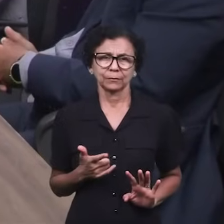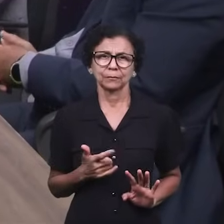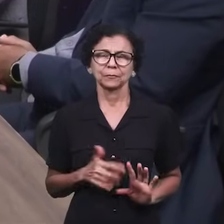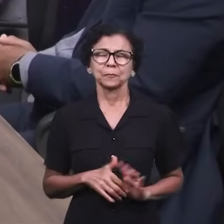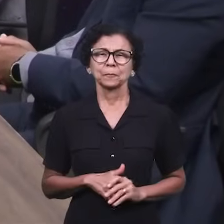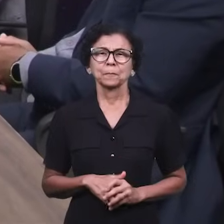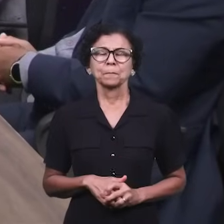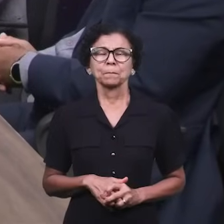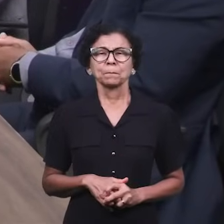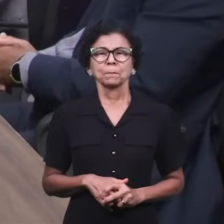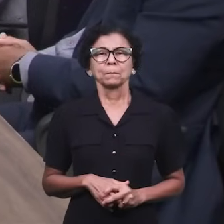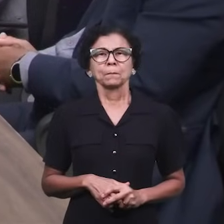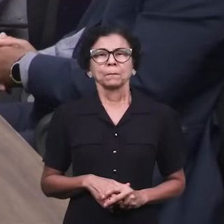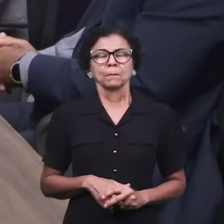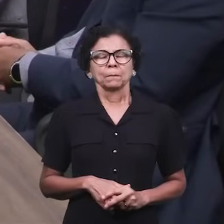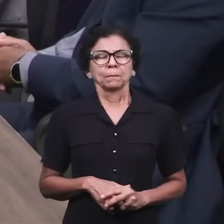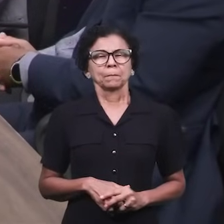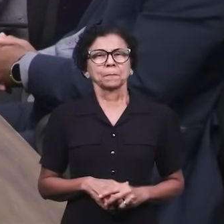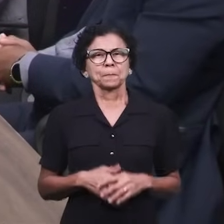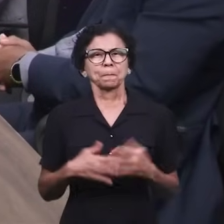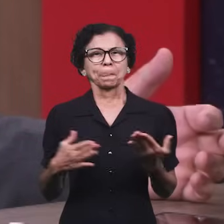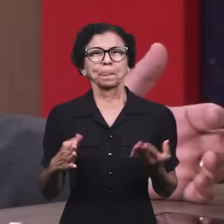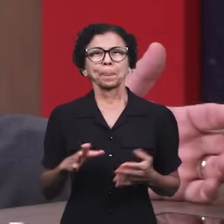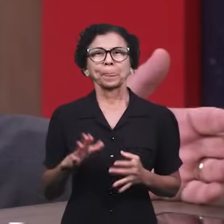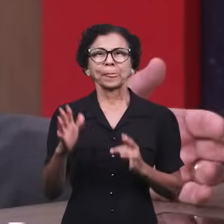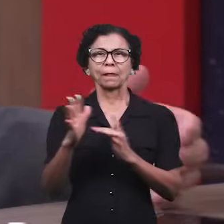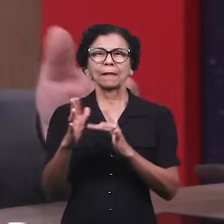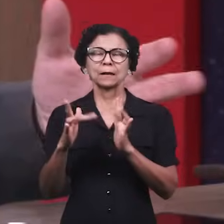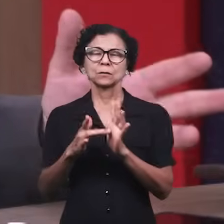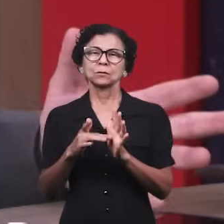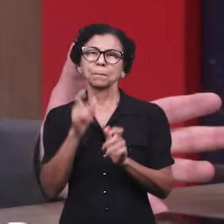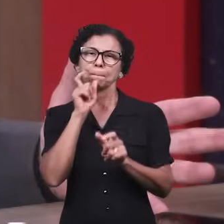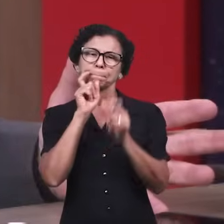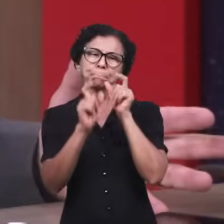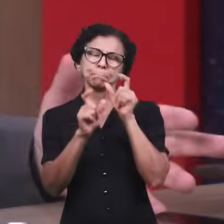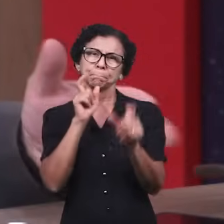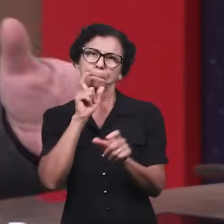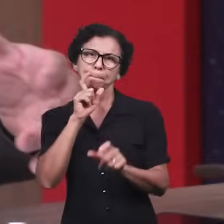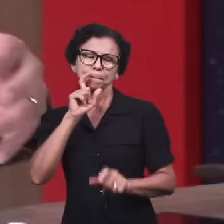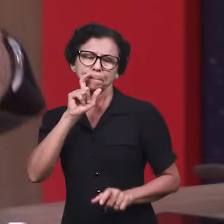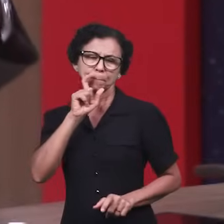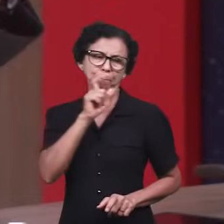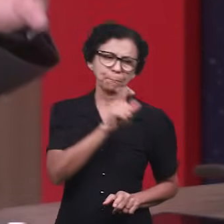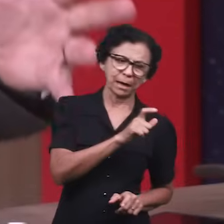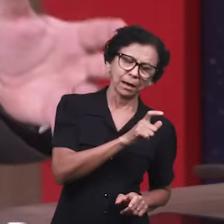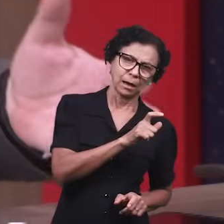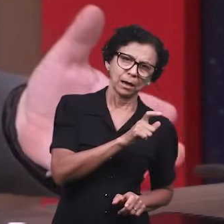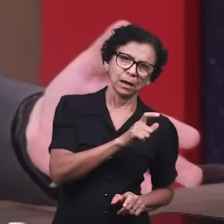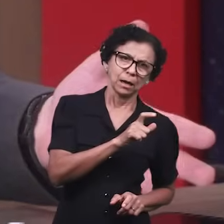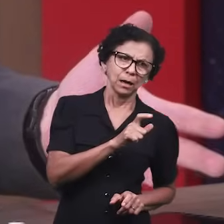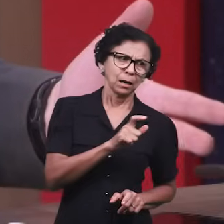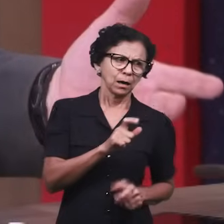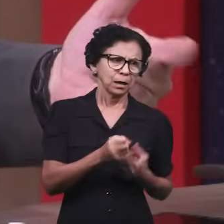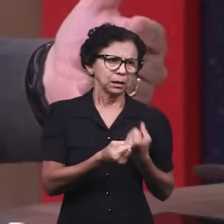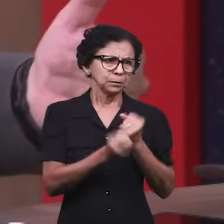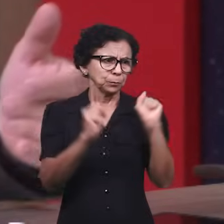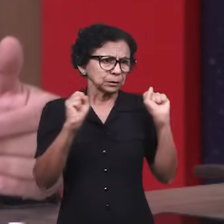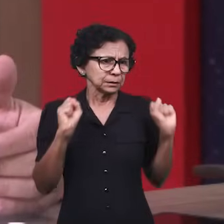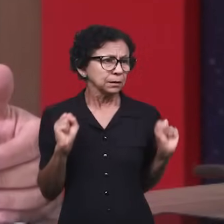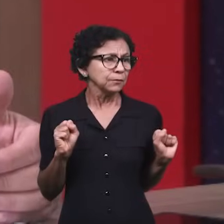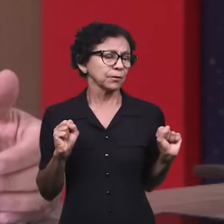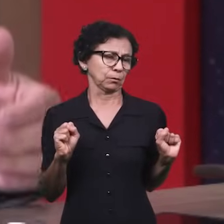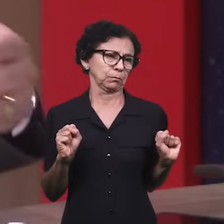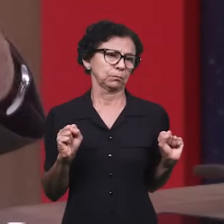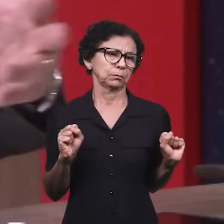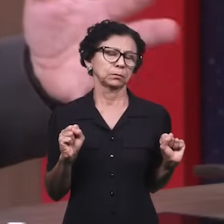tinha mais retorno. Mas a palavra de Deus, ela muda todas as coisas, né? Aquilo que é impossível, Deus fez